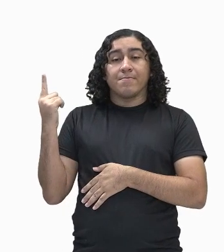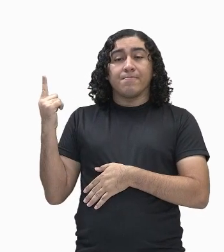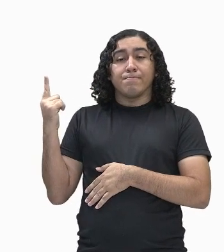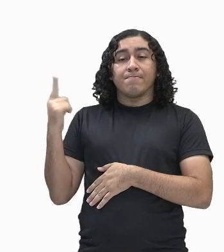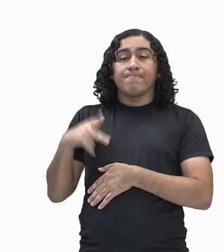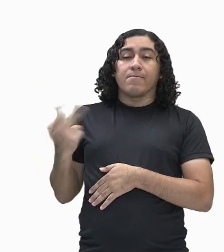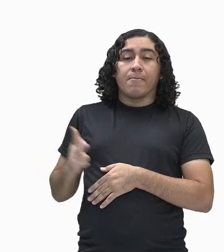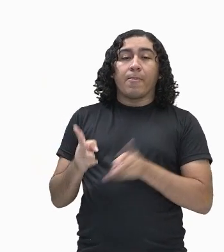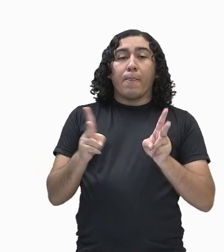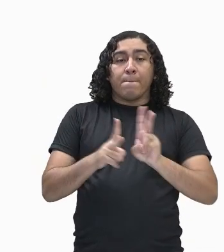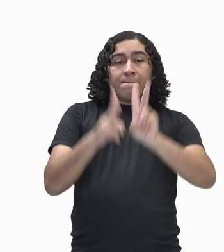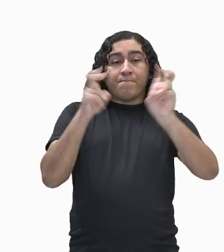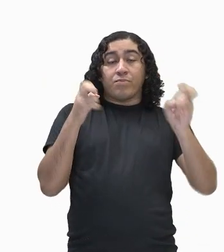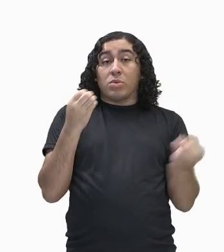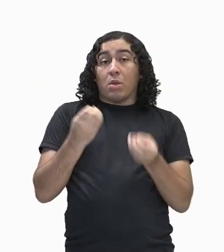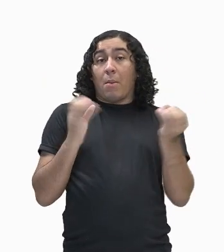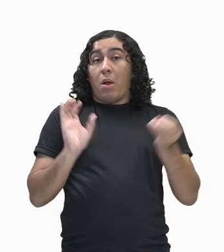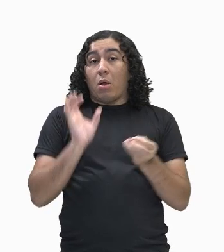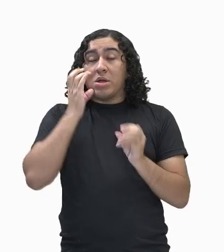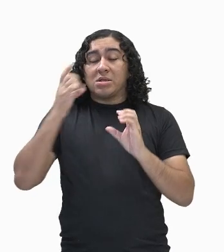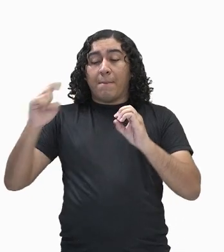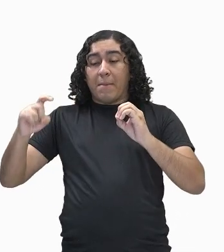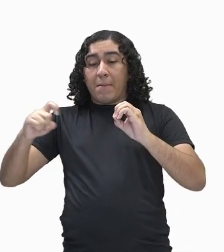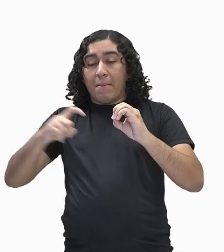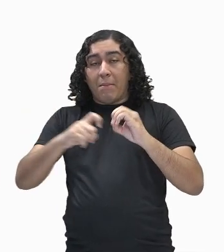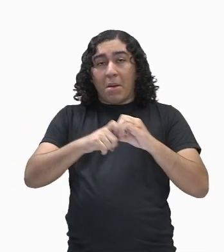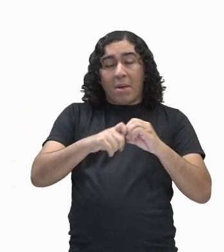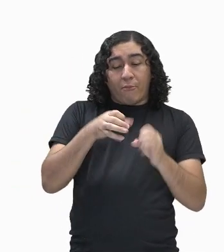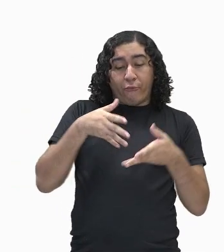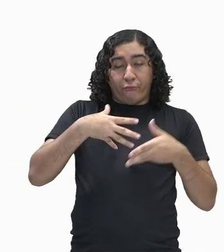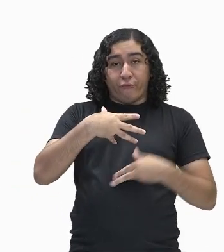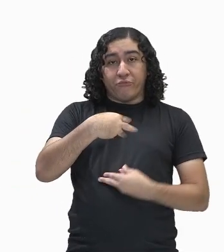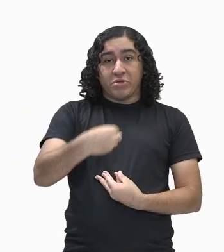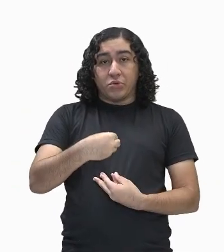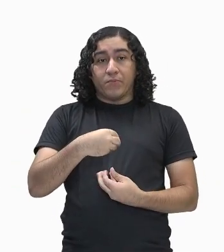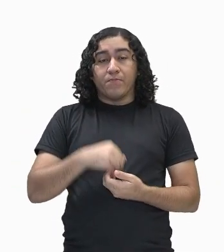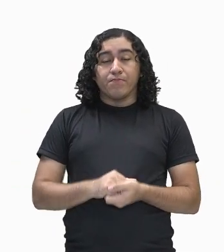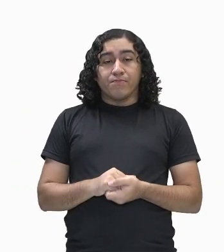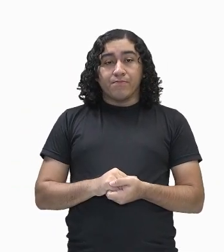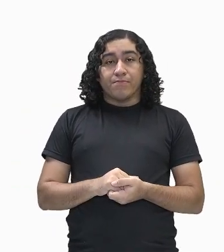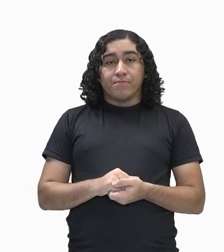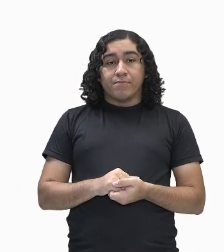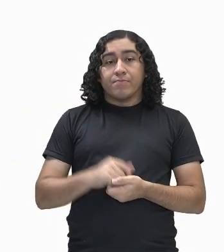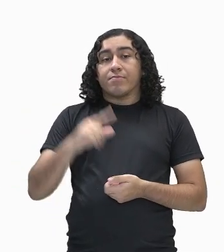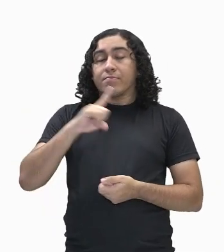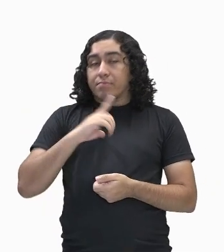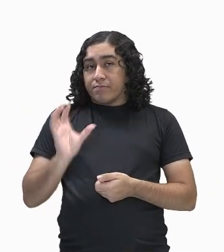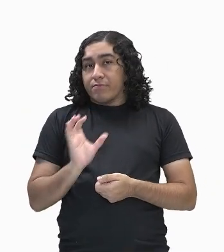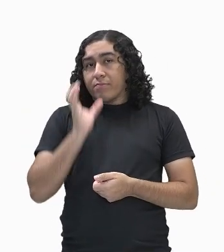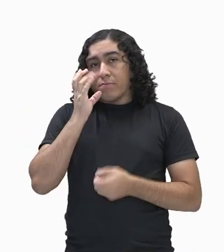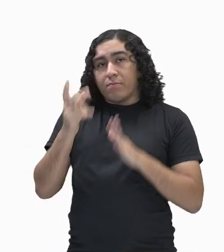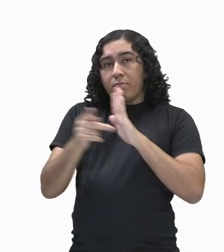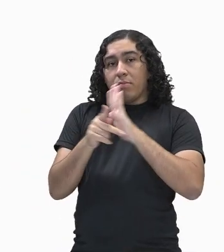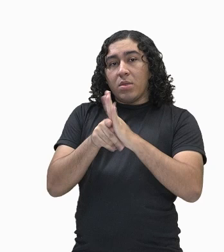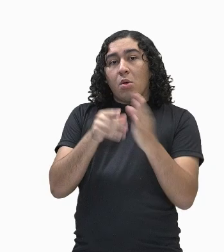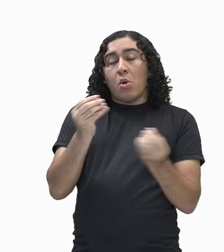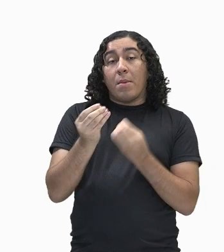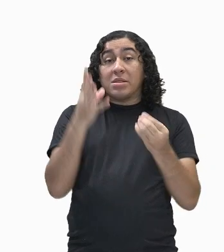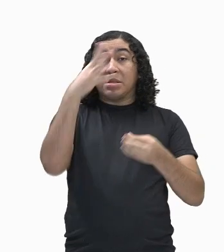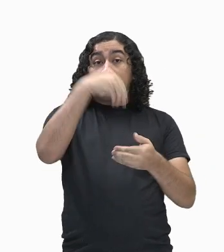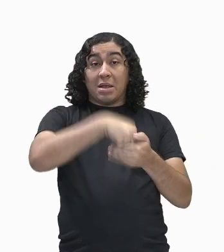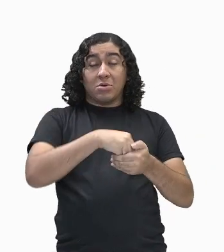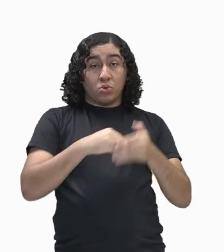falando sobre a reprodução das aves. Então, na reprodução delas, a fecundação será interna,